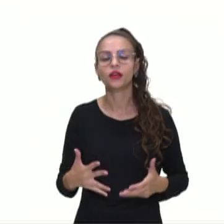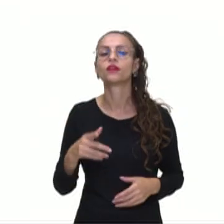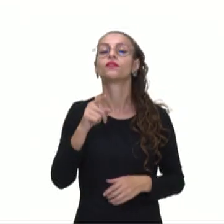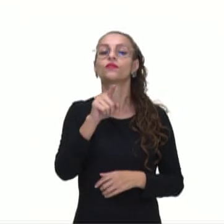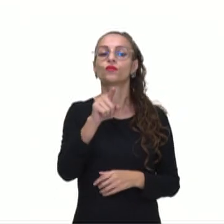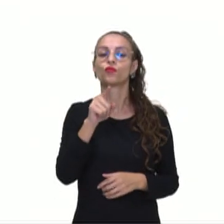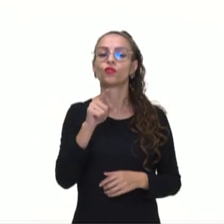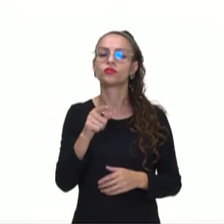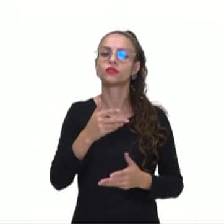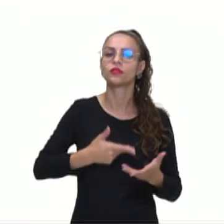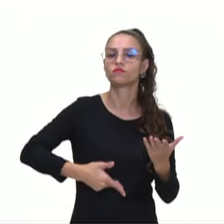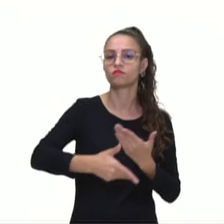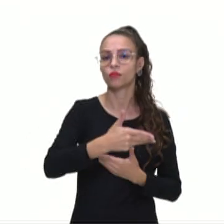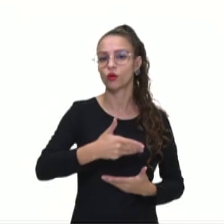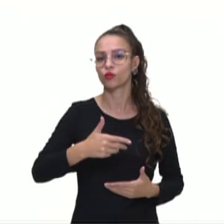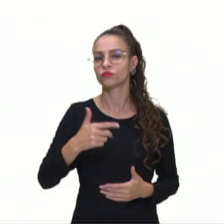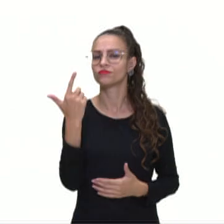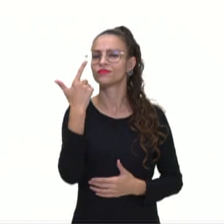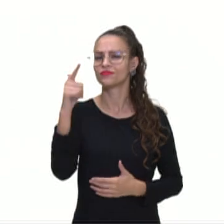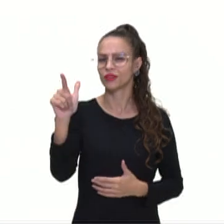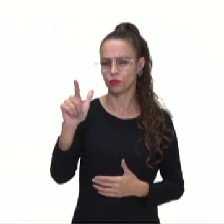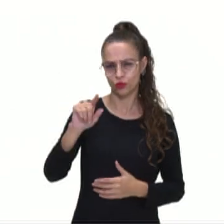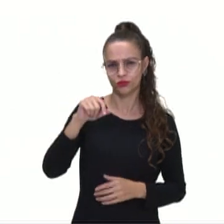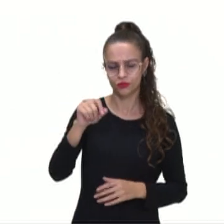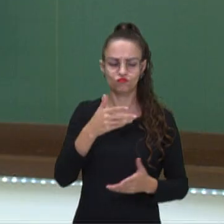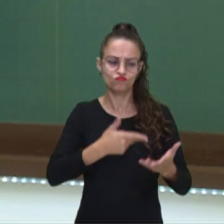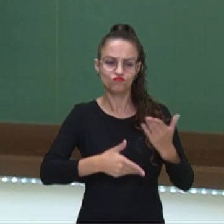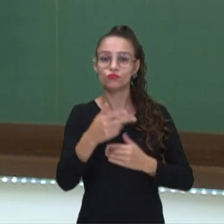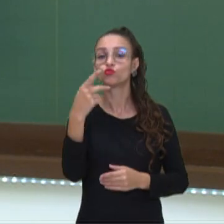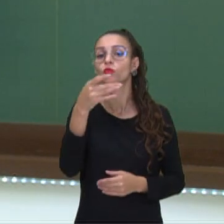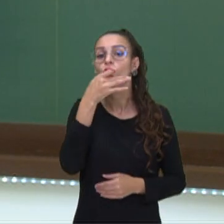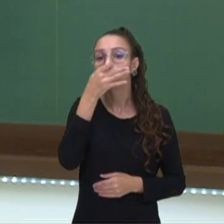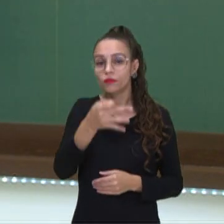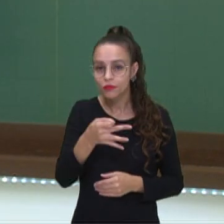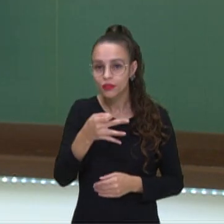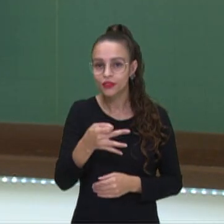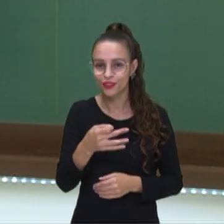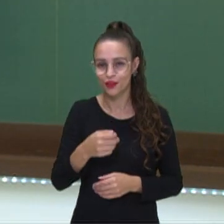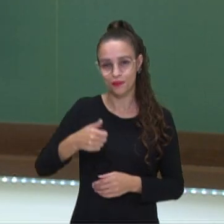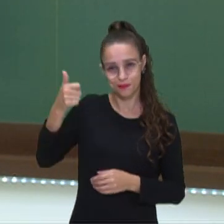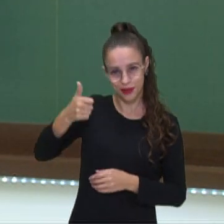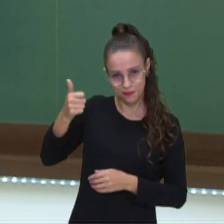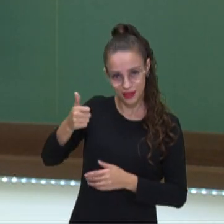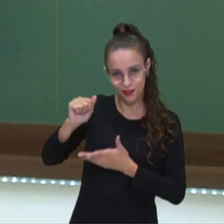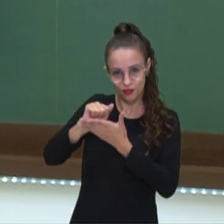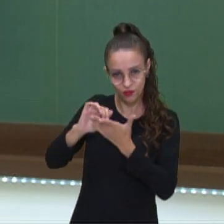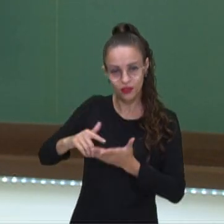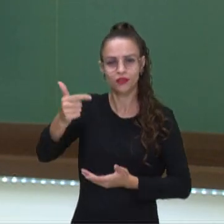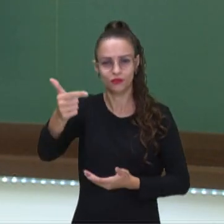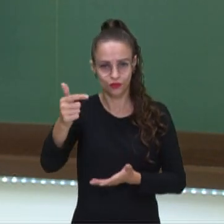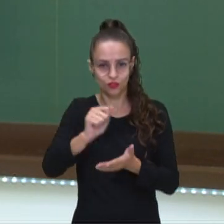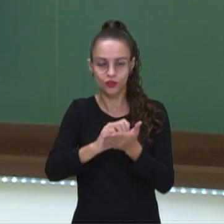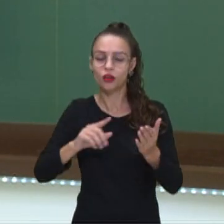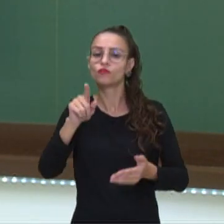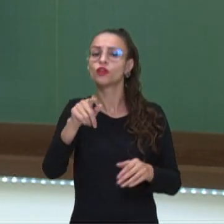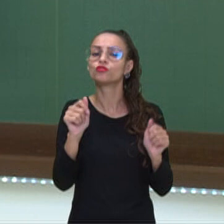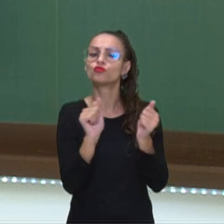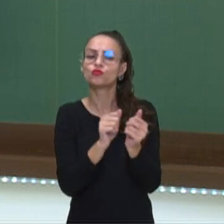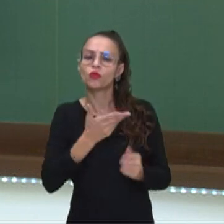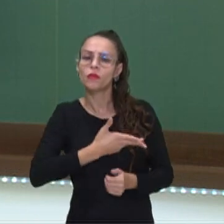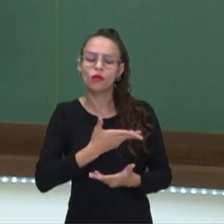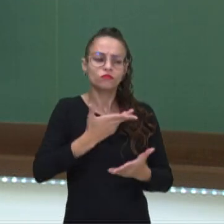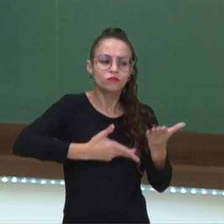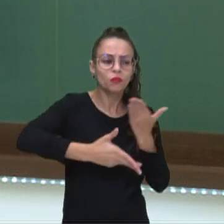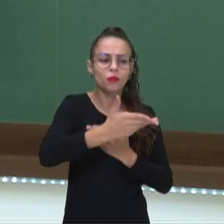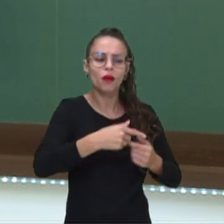você socialize depois a sua opinião dessa questão e da nossa primeira questão, do nosso primeiro exercício, com os seus